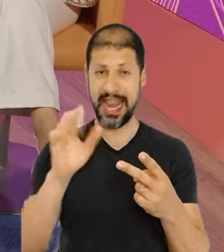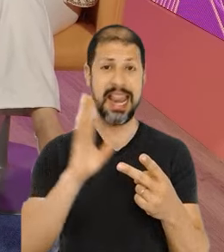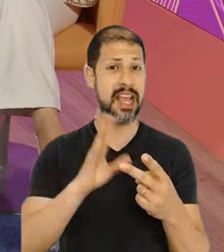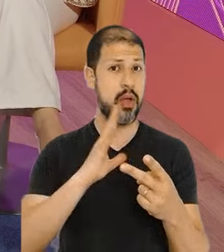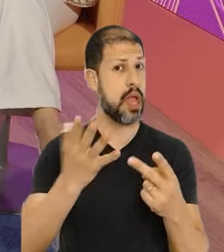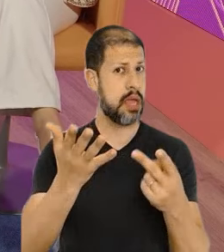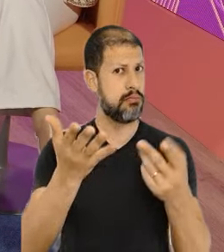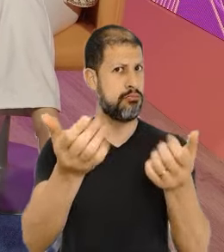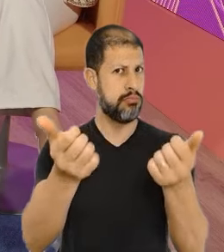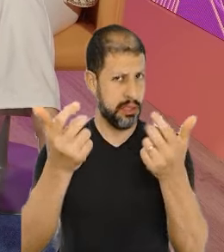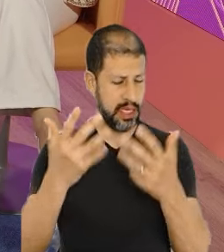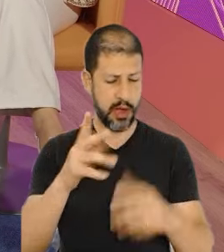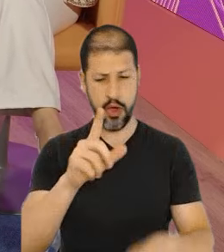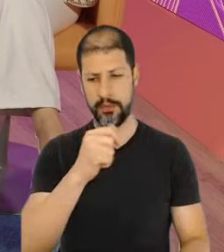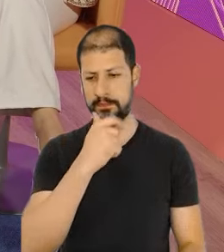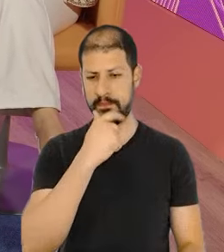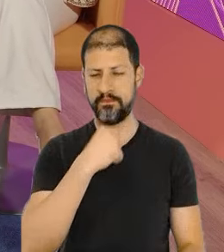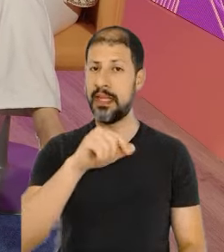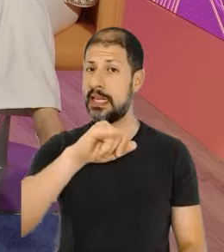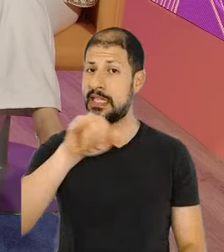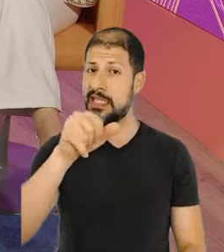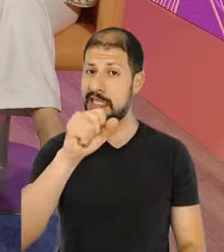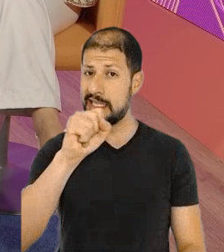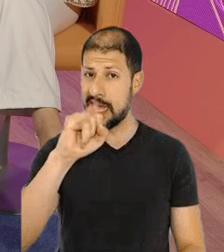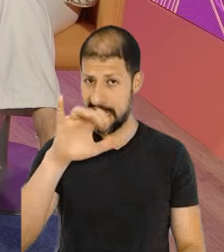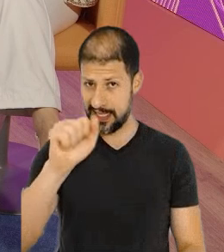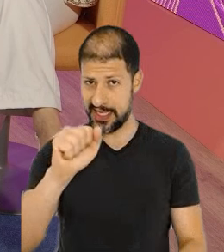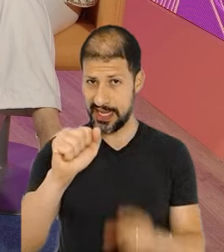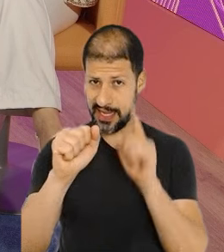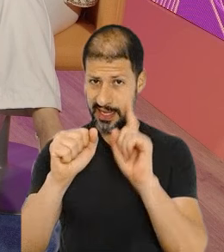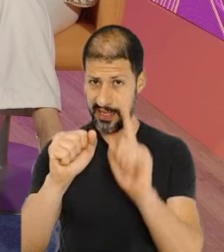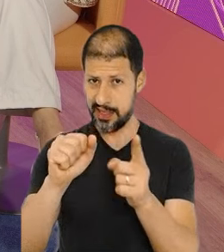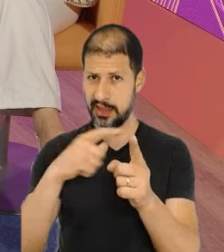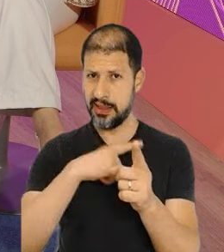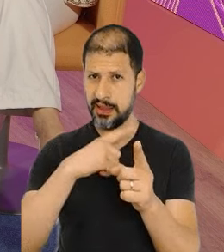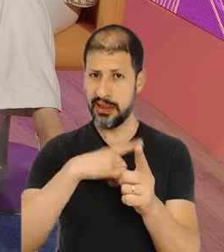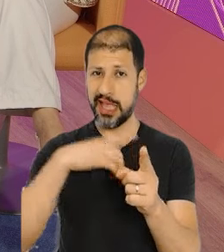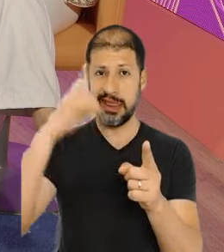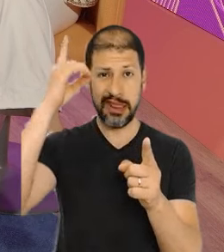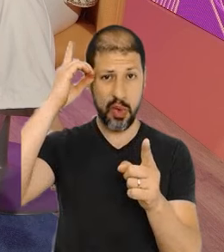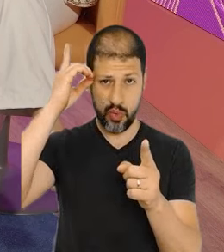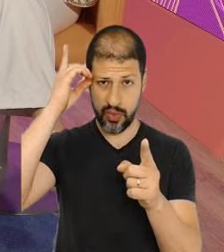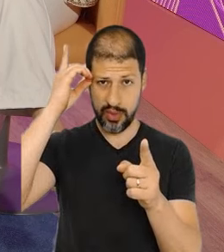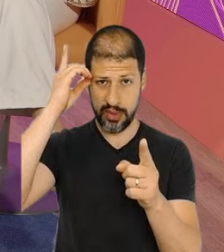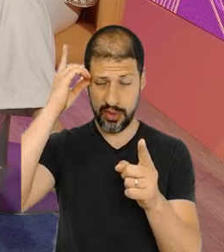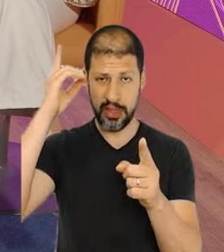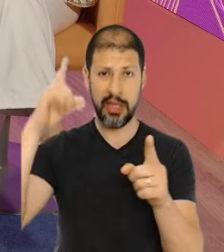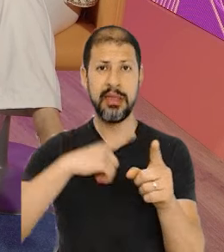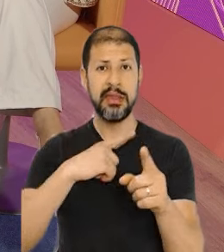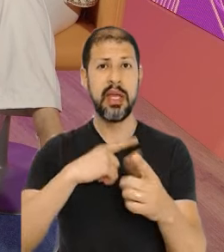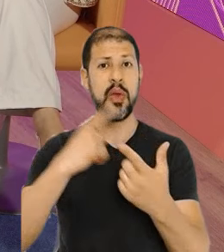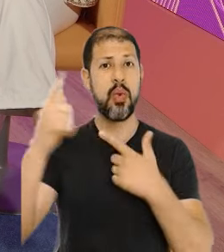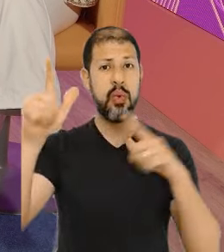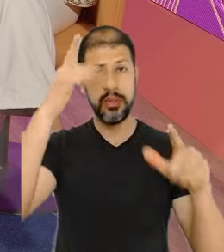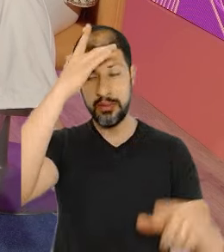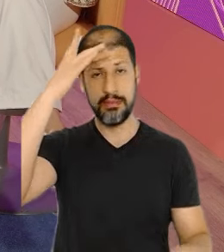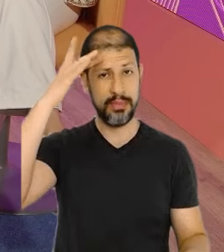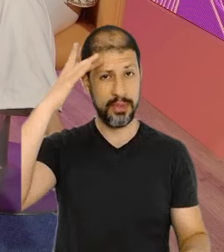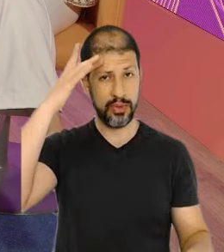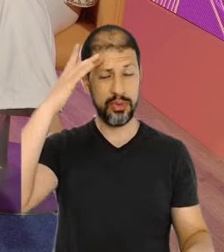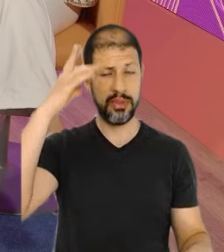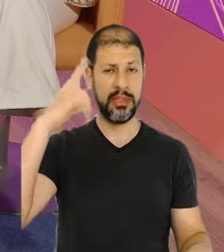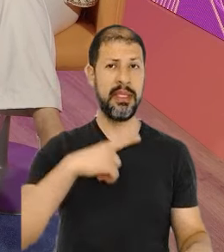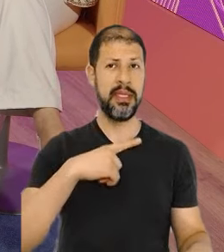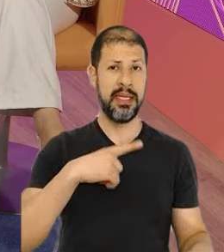pra gente além da Jéssica né que é tem síndrome de da nós temos outras pessoas que